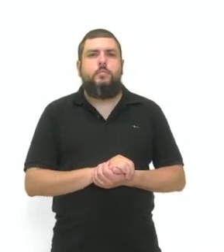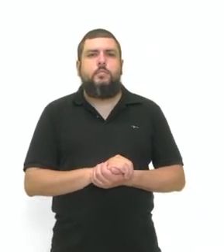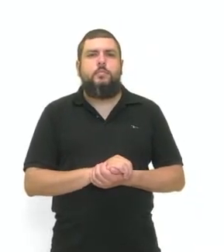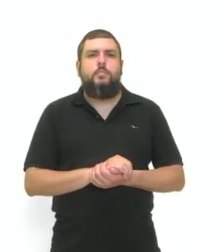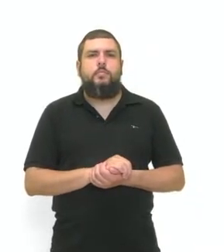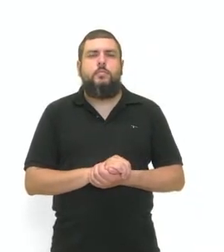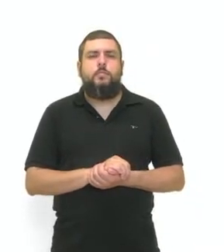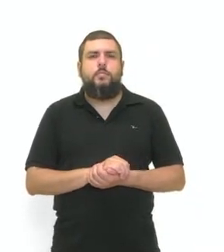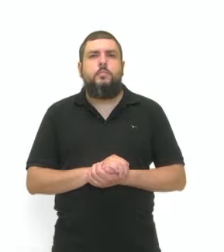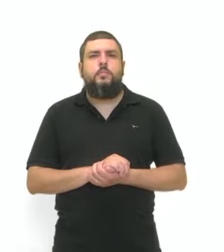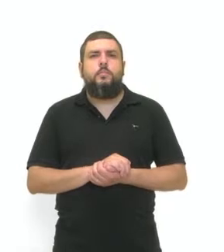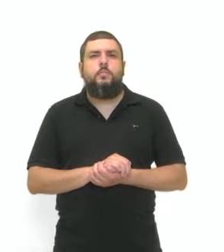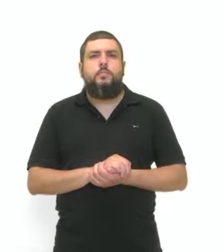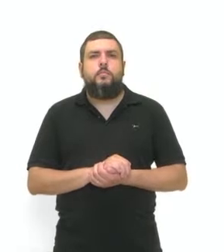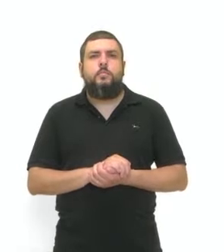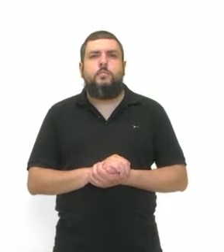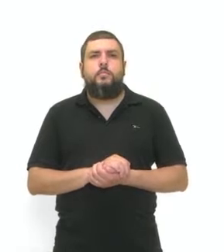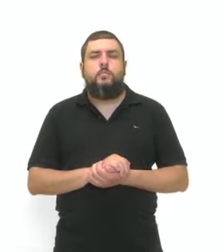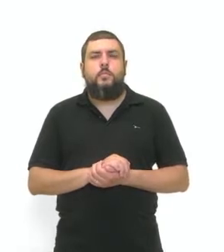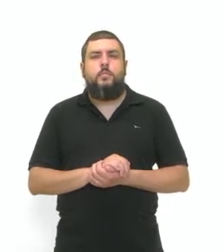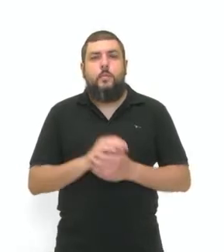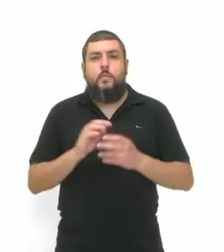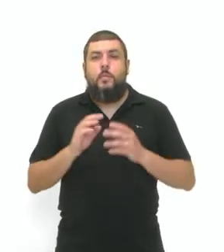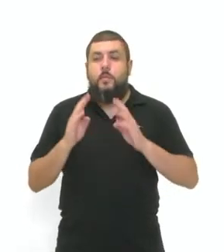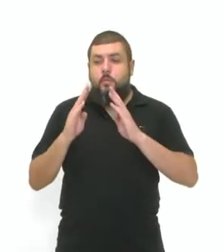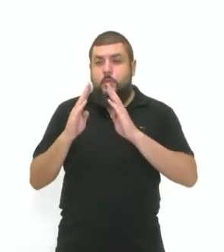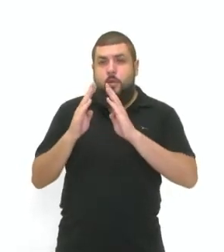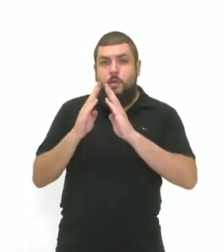Em a casa, por fim, sonha